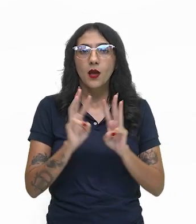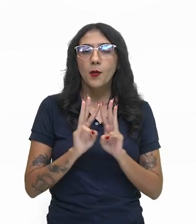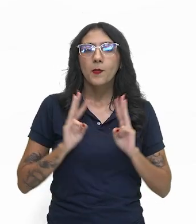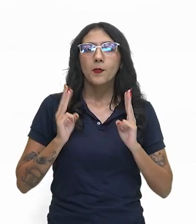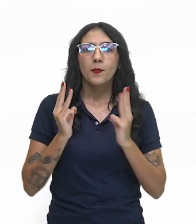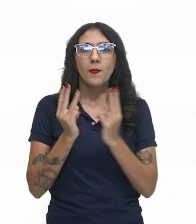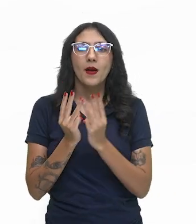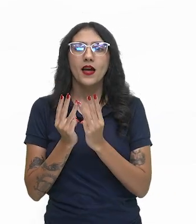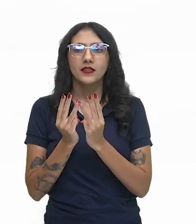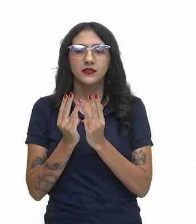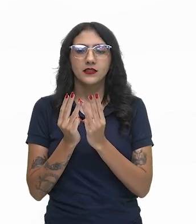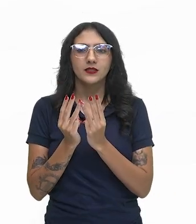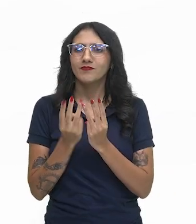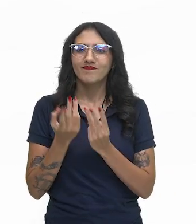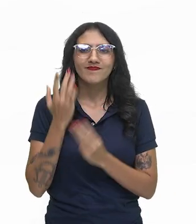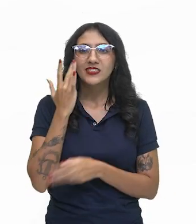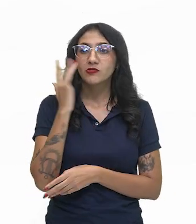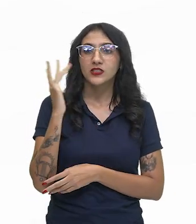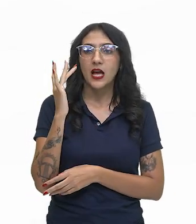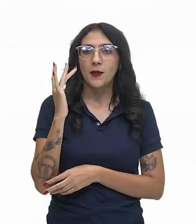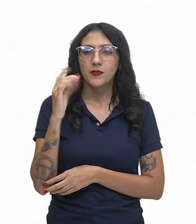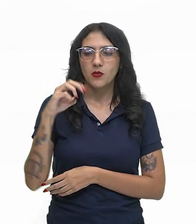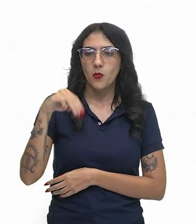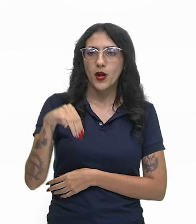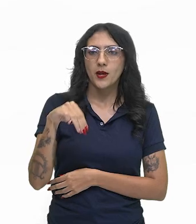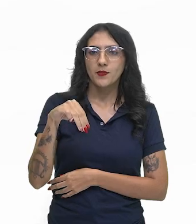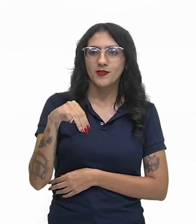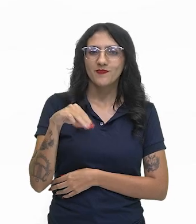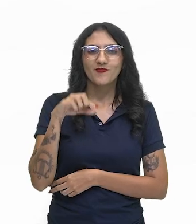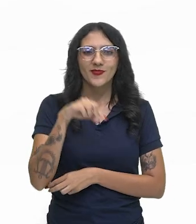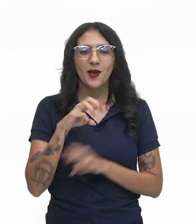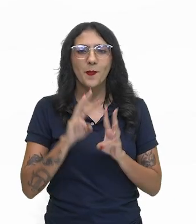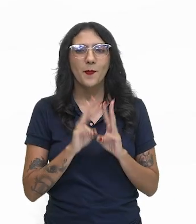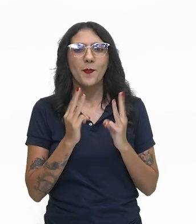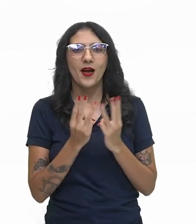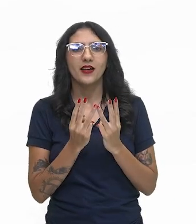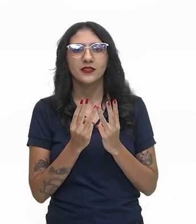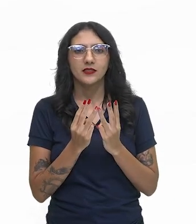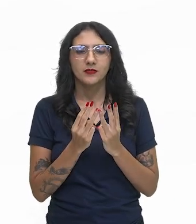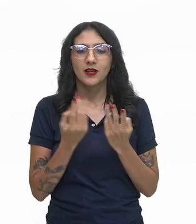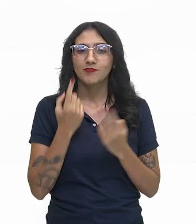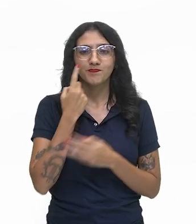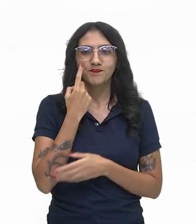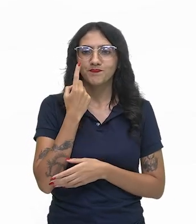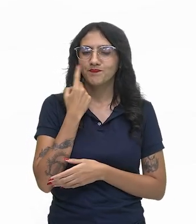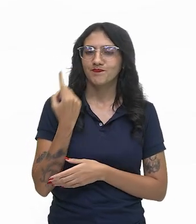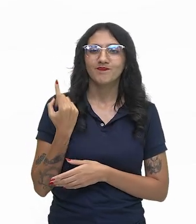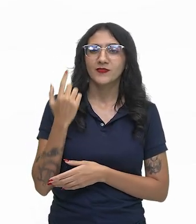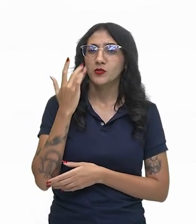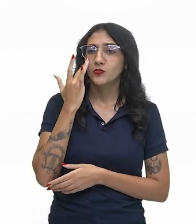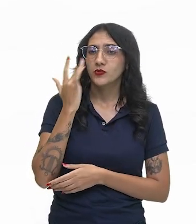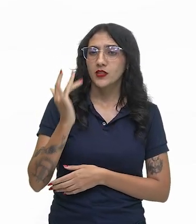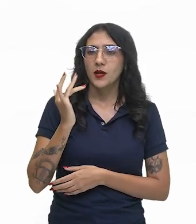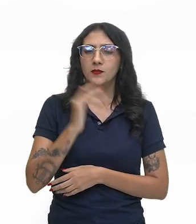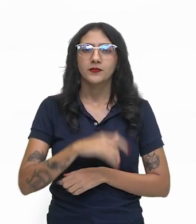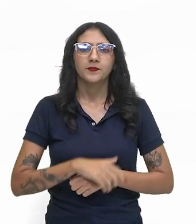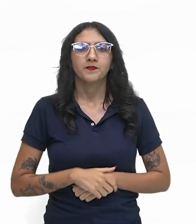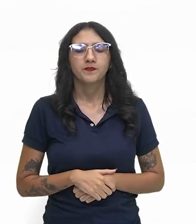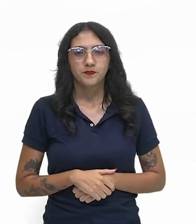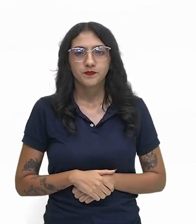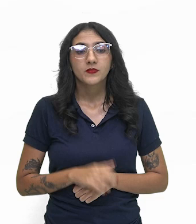M. Não temos o valor de M. Aí você tem aqui interrogação. O